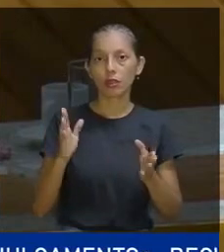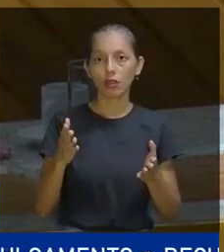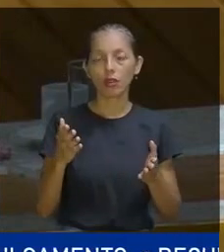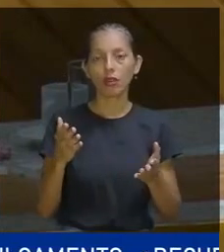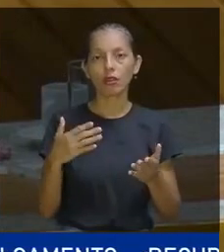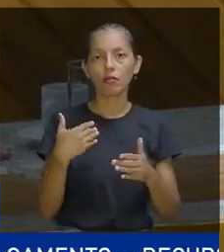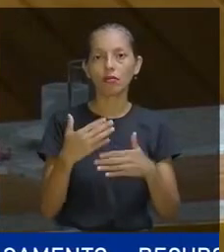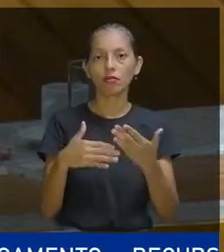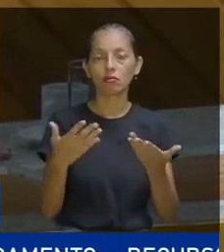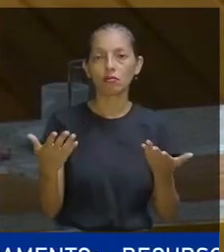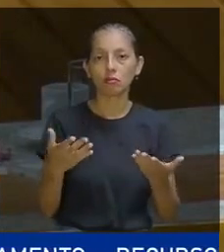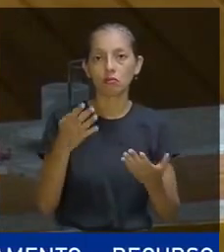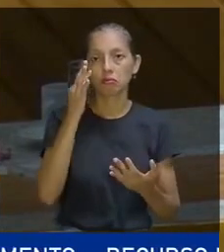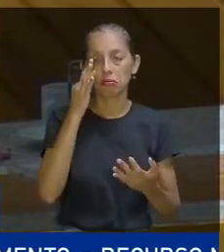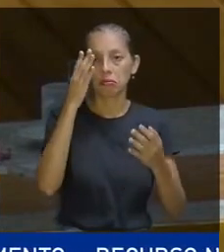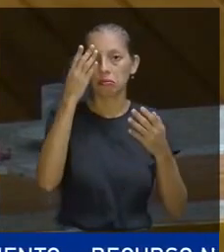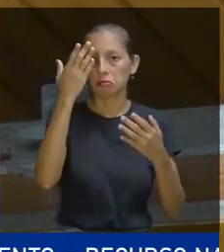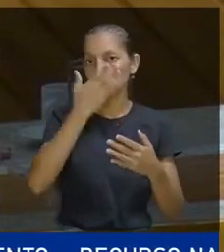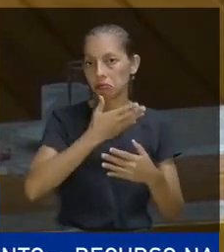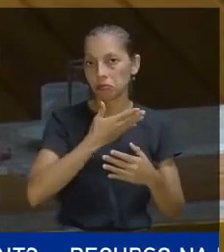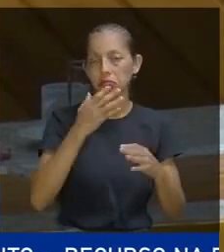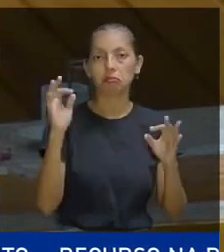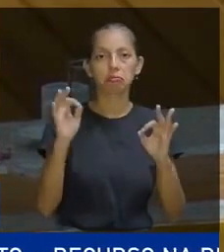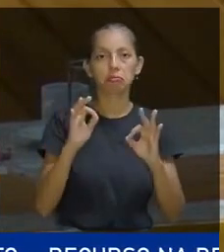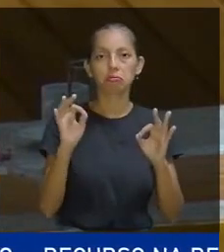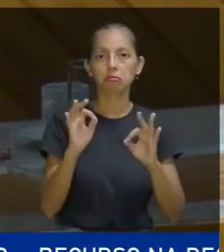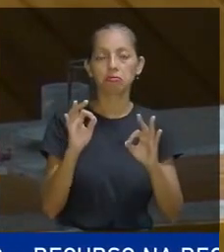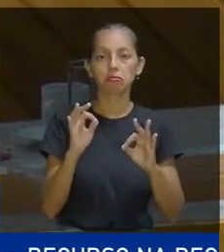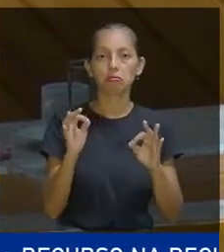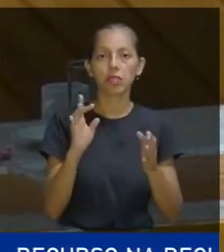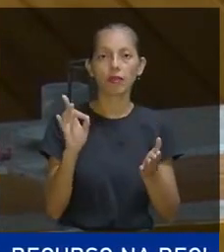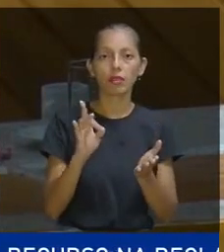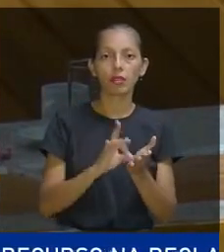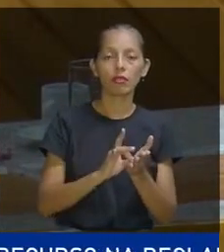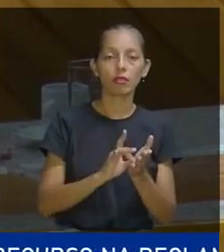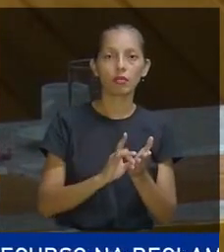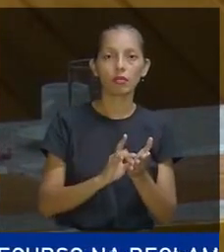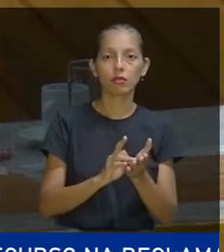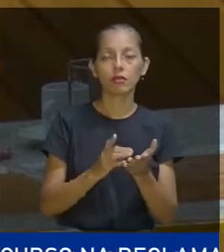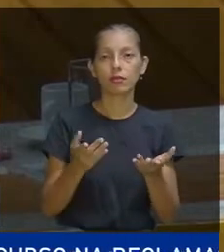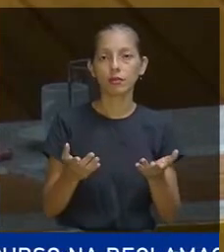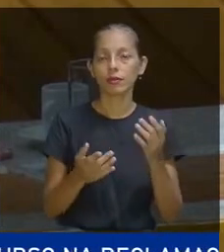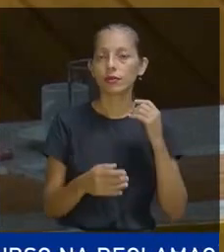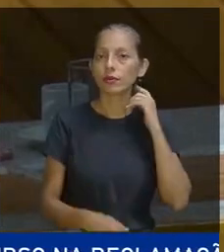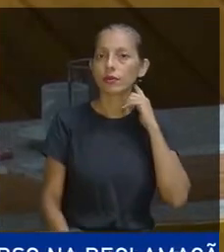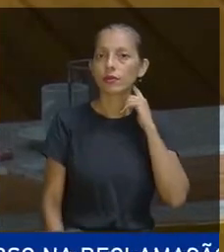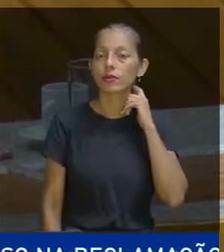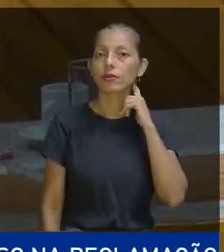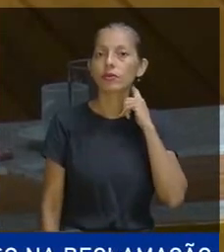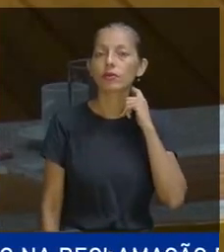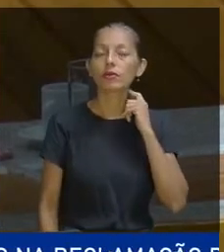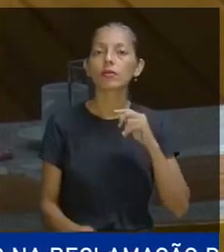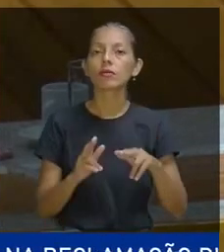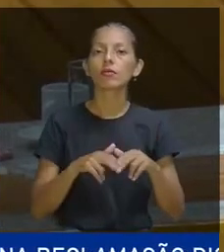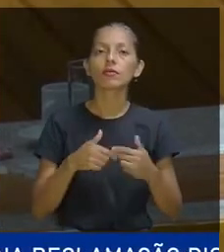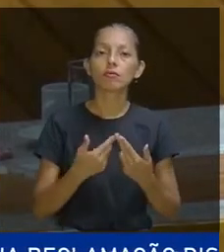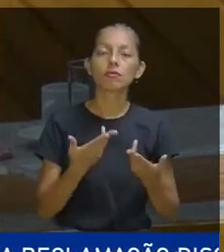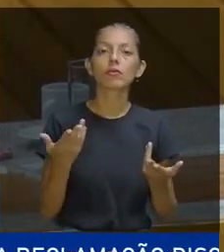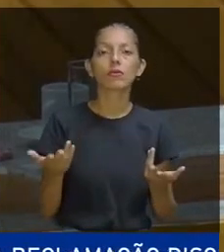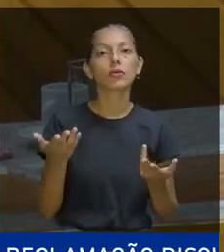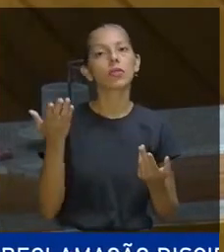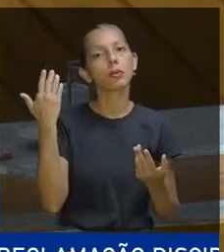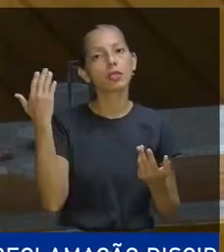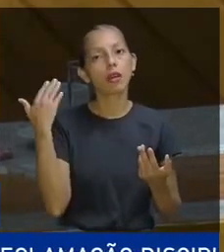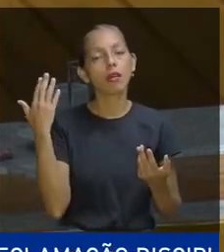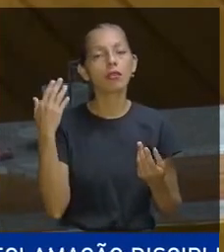ia ferir o comportamento do magistrado tendente a favorecer uma das partes. Por isso que, naquela ocasião, eu disse que eu ficaria